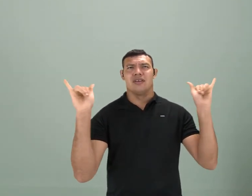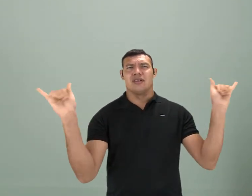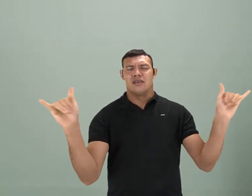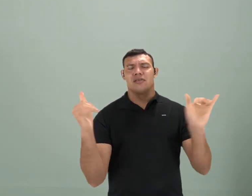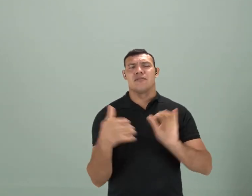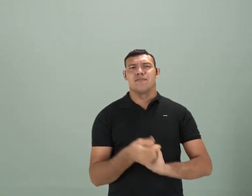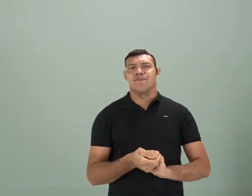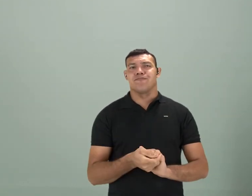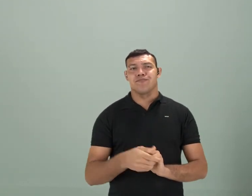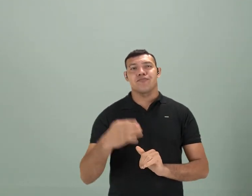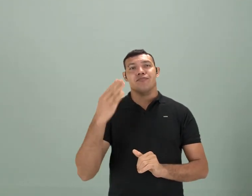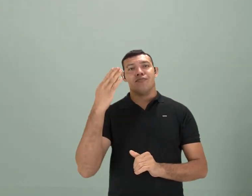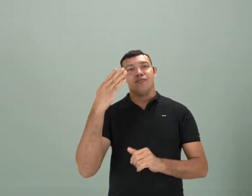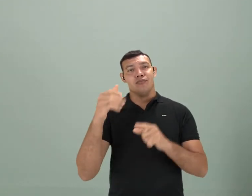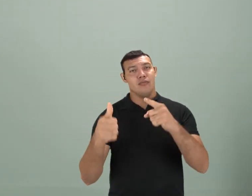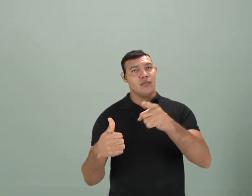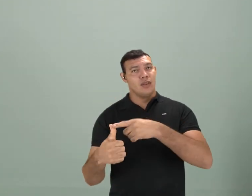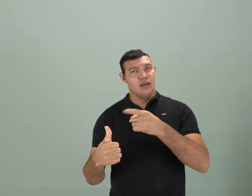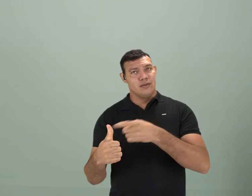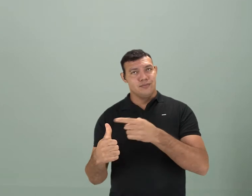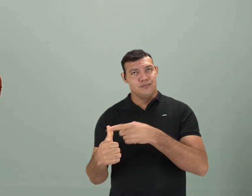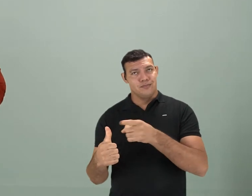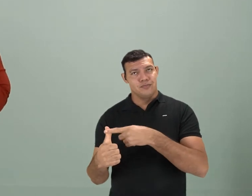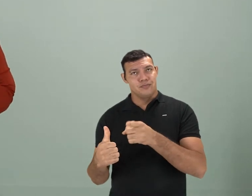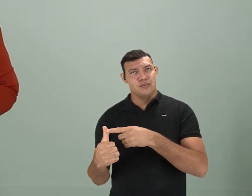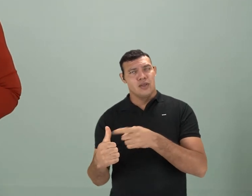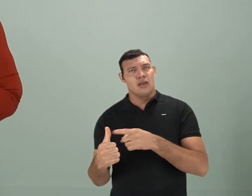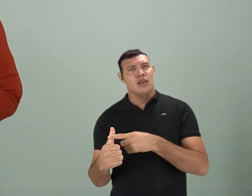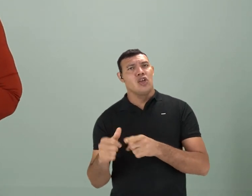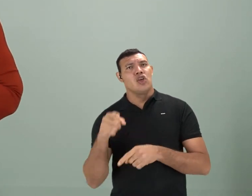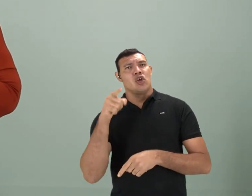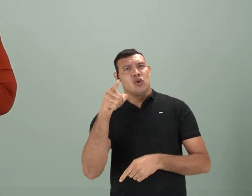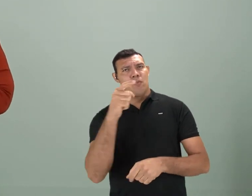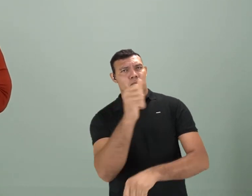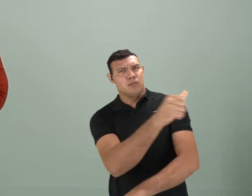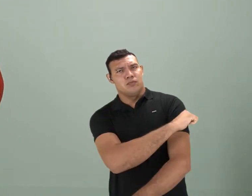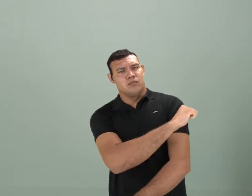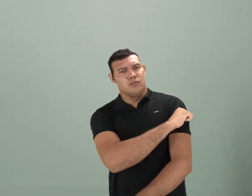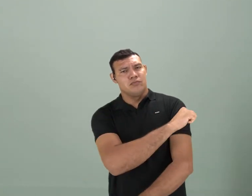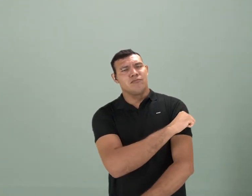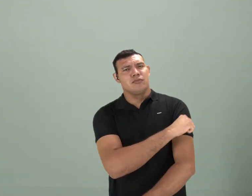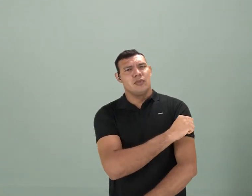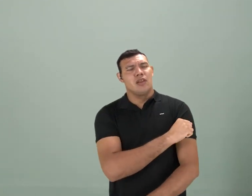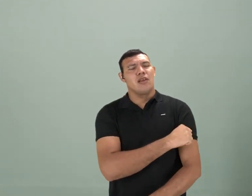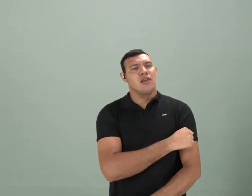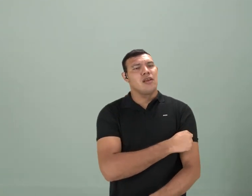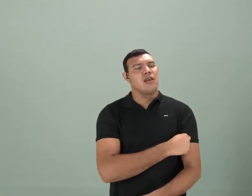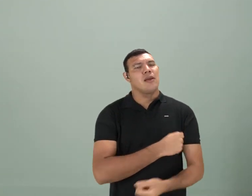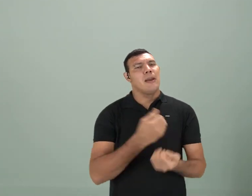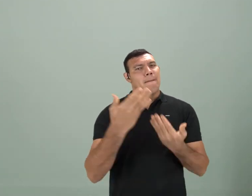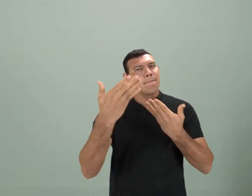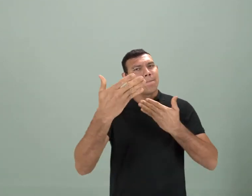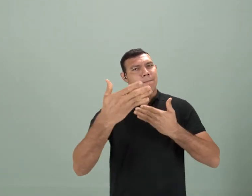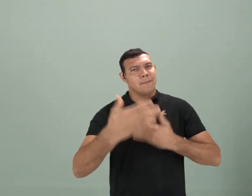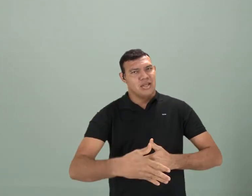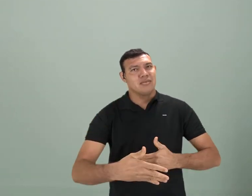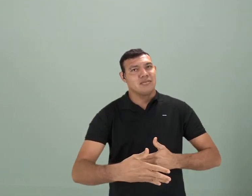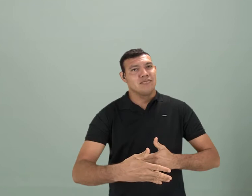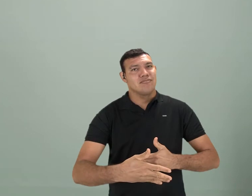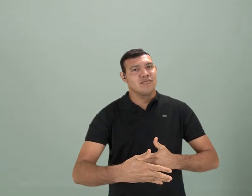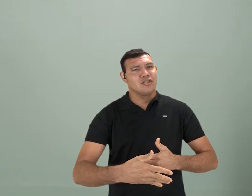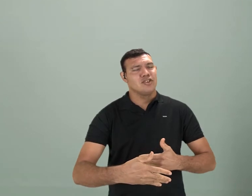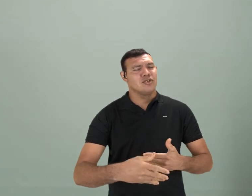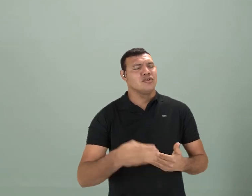primeiramente, quando você vai escrever, você aluno que já vai testar seus conhecimentos sobre esse tipo de texto, é importante que